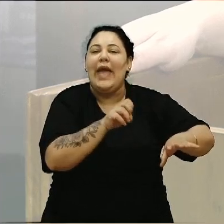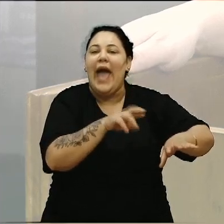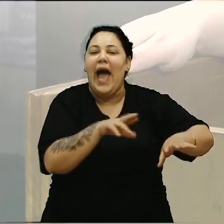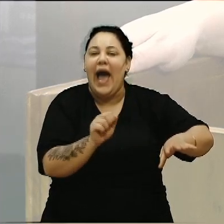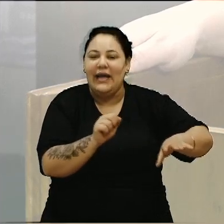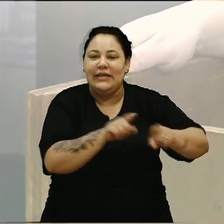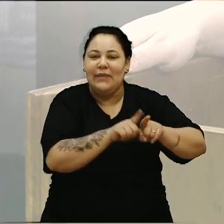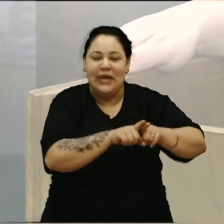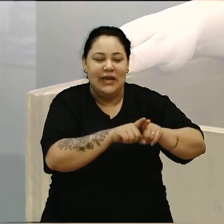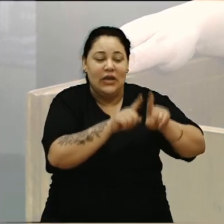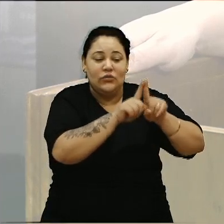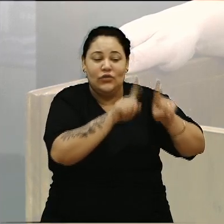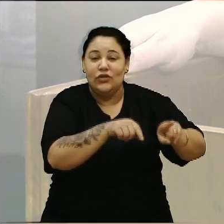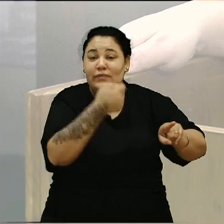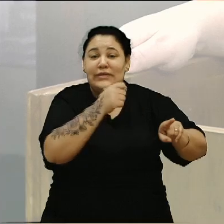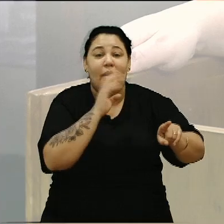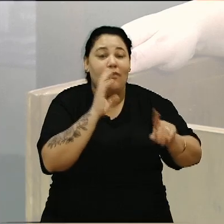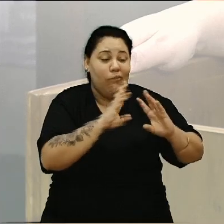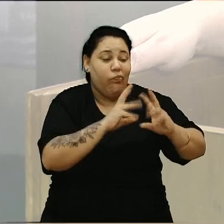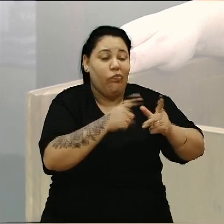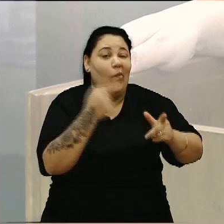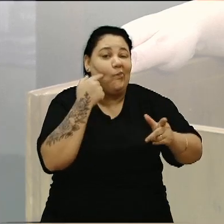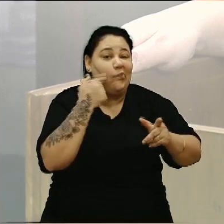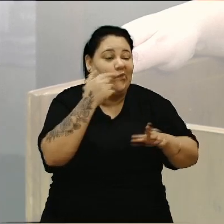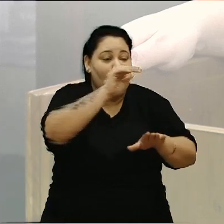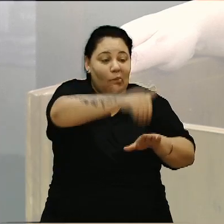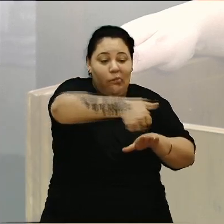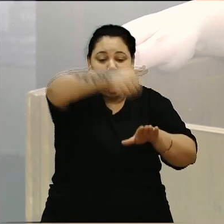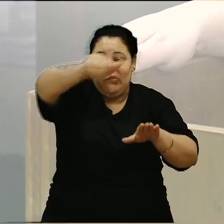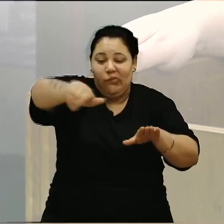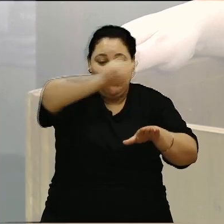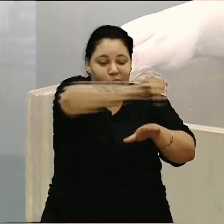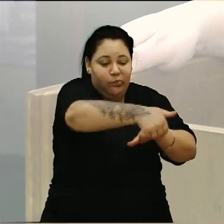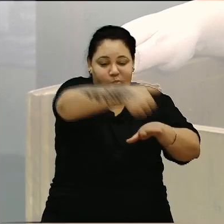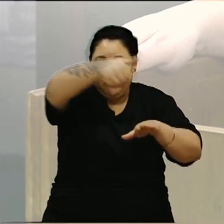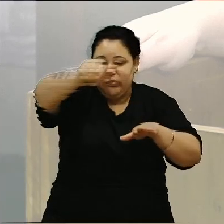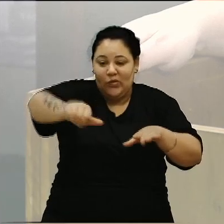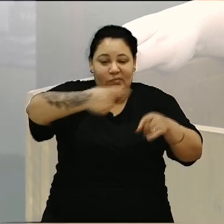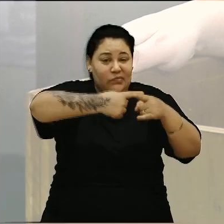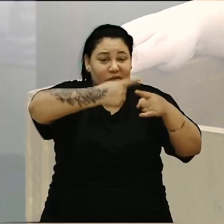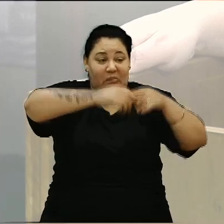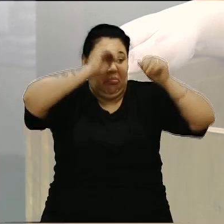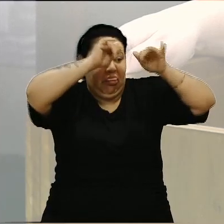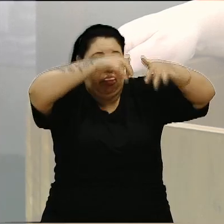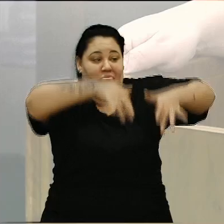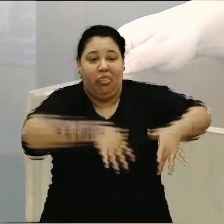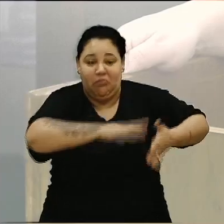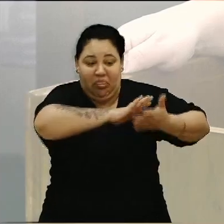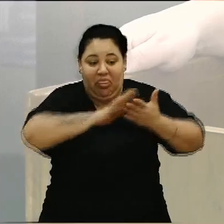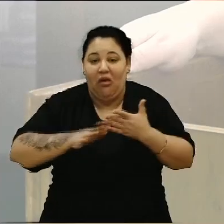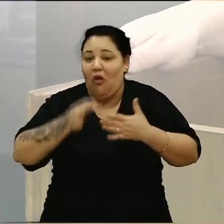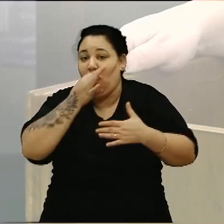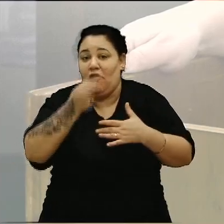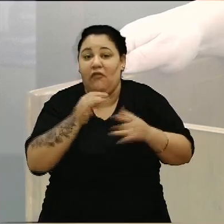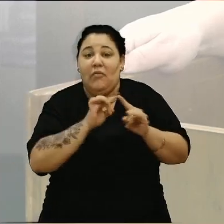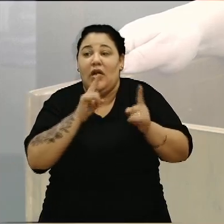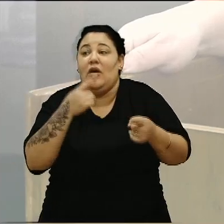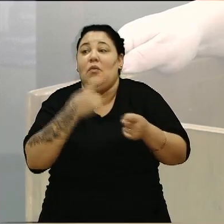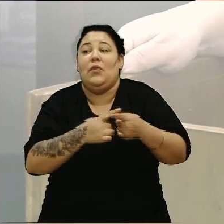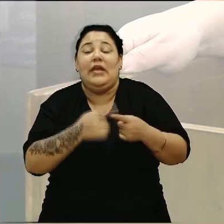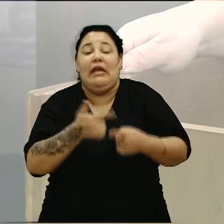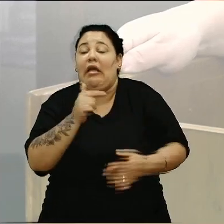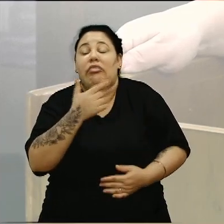que precisaram de patrola, porque os danos foram enormes. Mas aí por que ele não